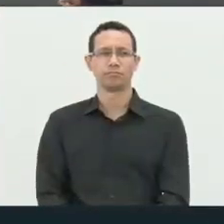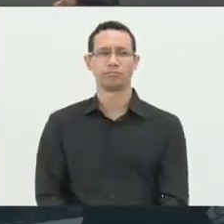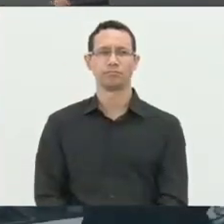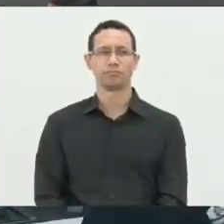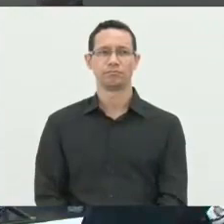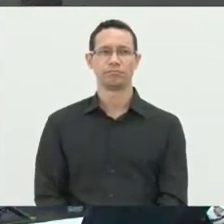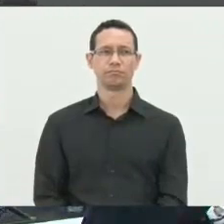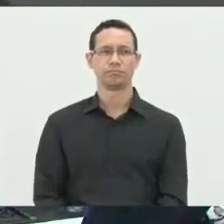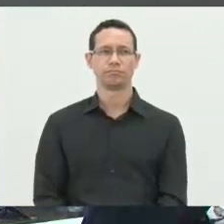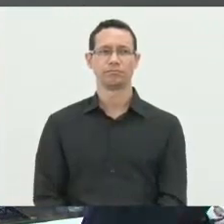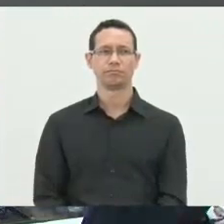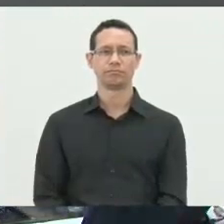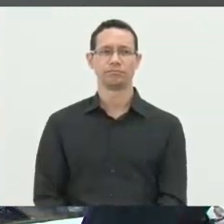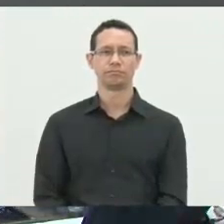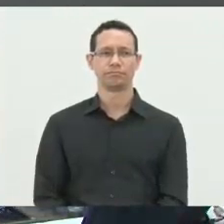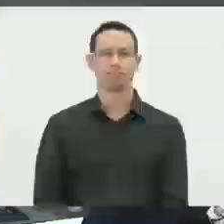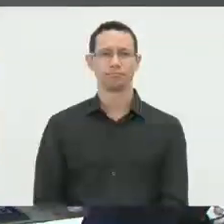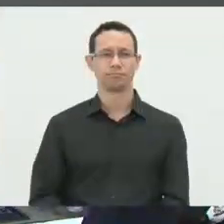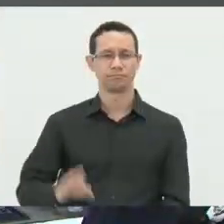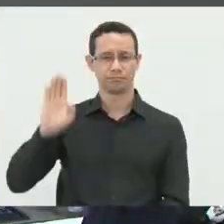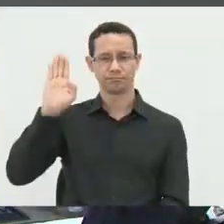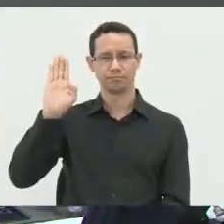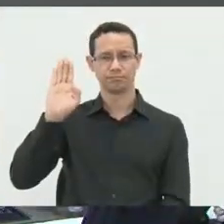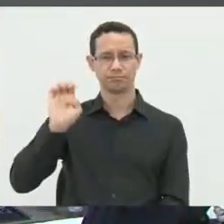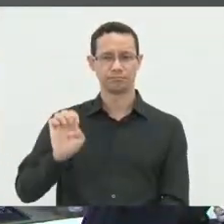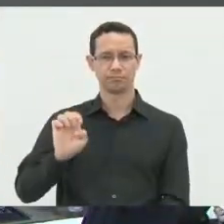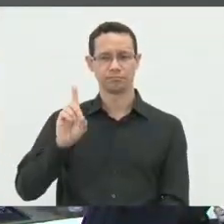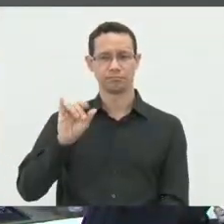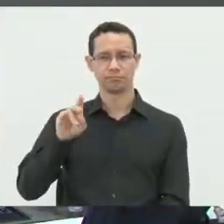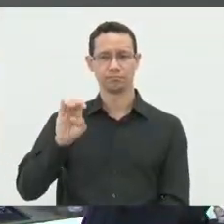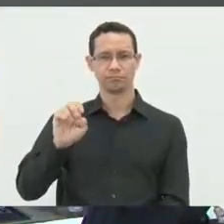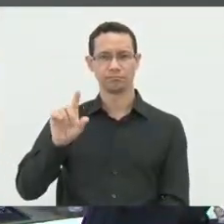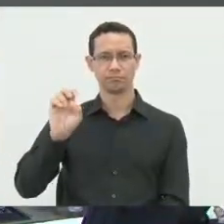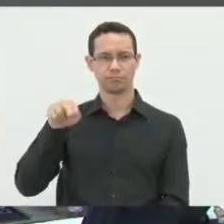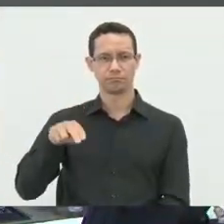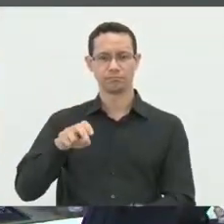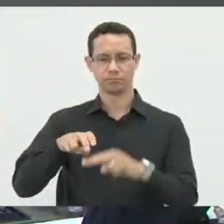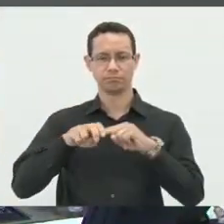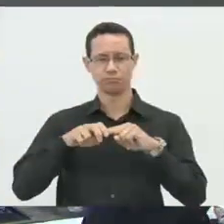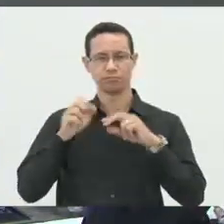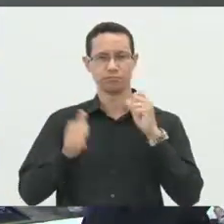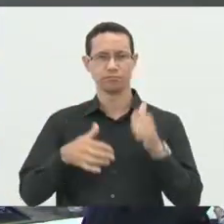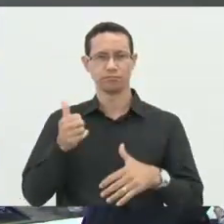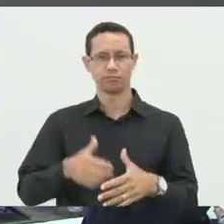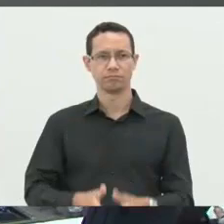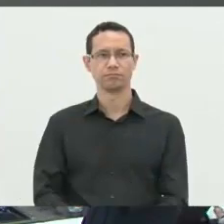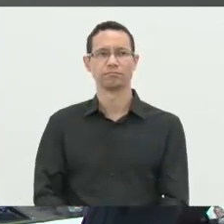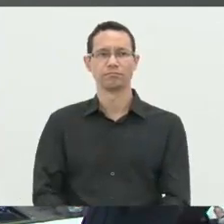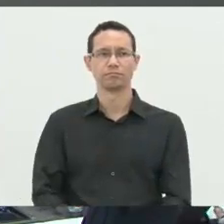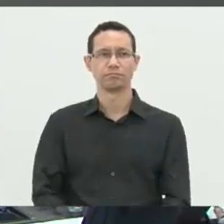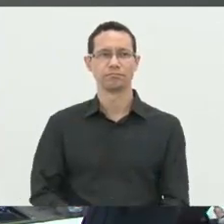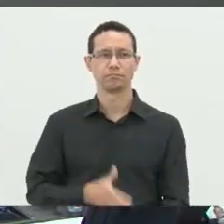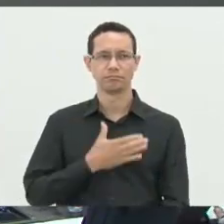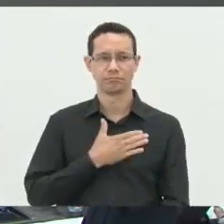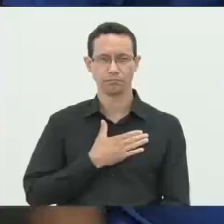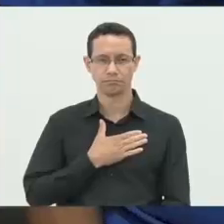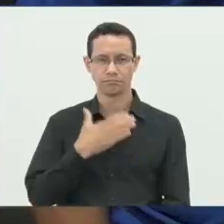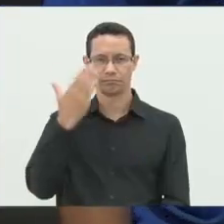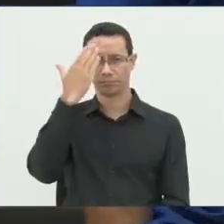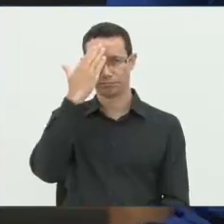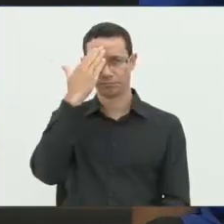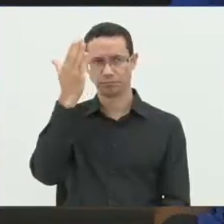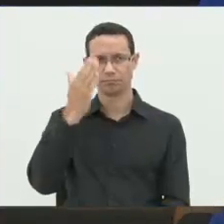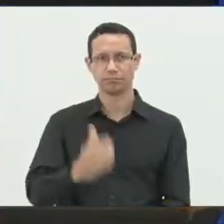para justificar pela ordem vereadora Edmilson Souza para justificar eu gostaria de agradecer aqui